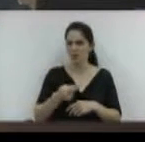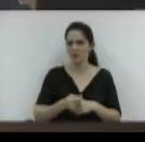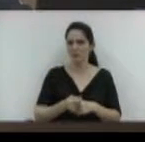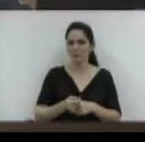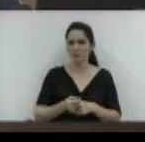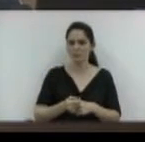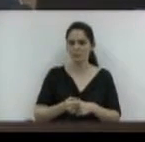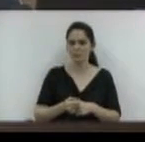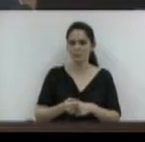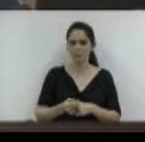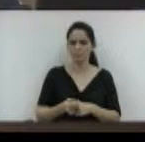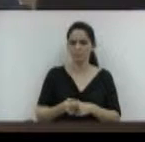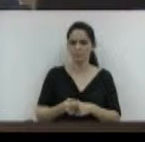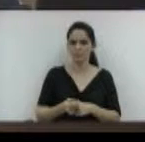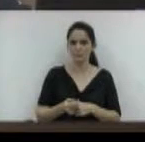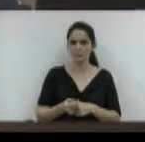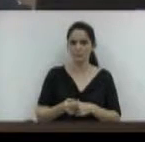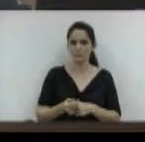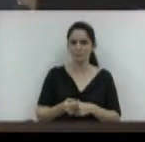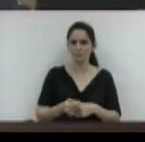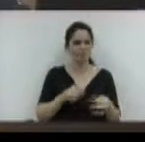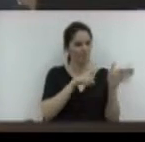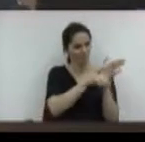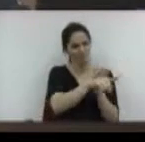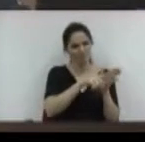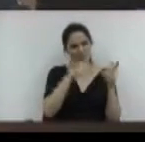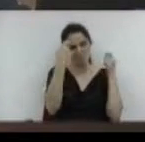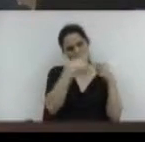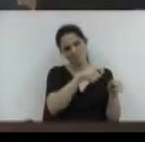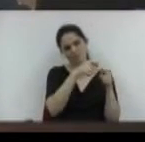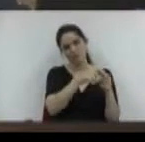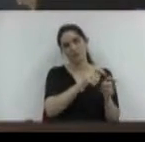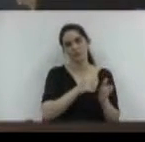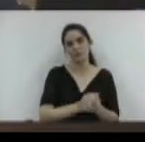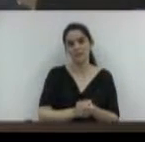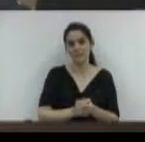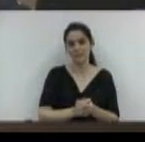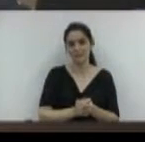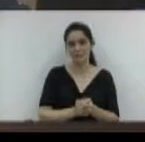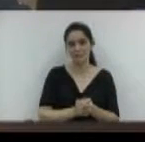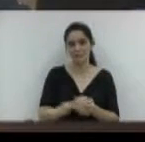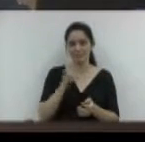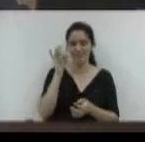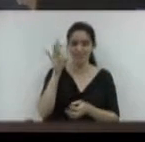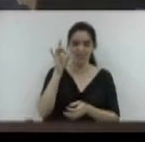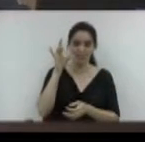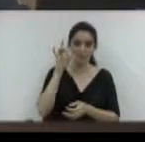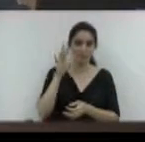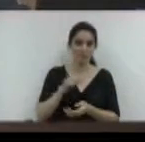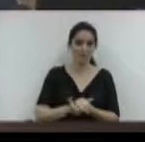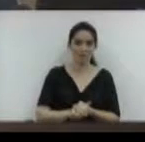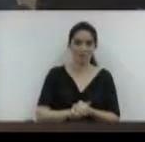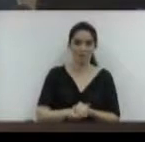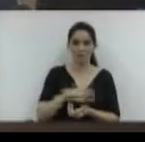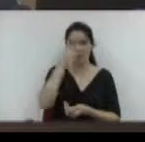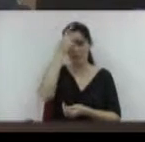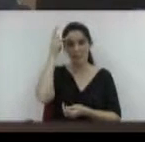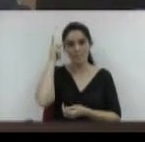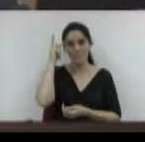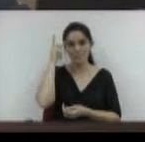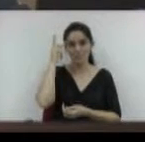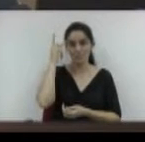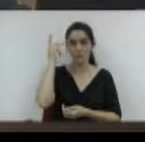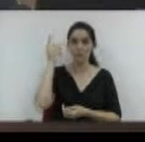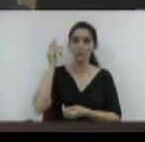órgãos e pessoas da Câmara Municipal de Limeira, em especial ao secretário de Negócios Jurídicos da Casa,